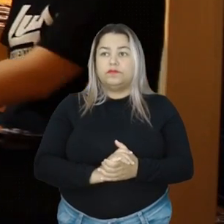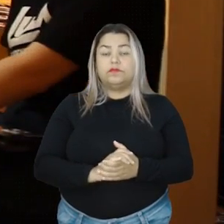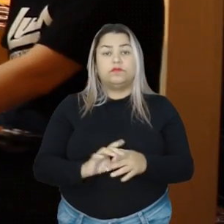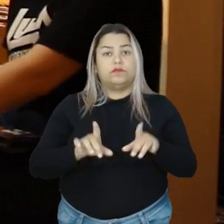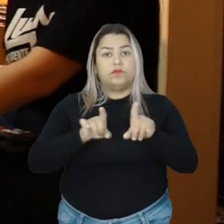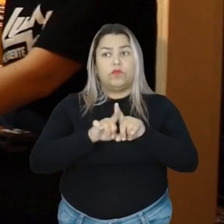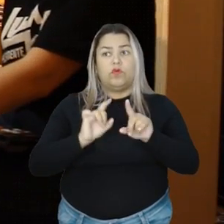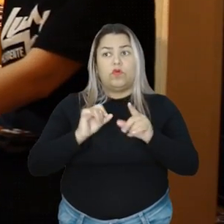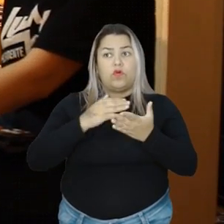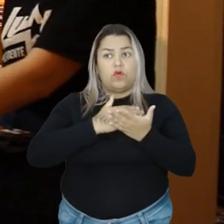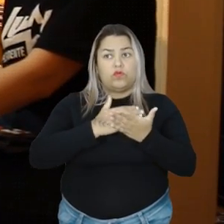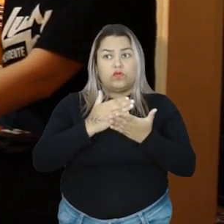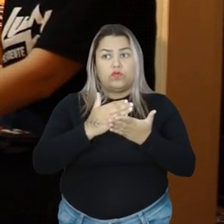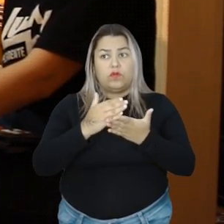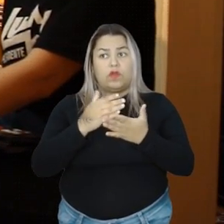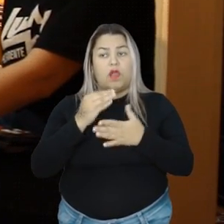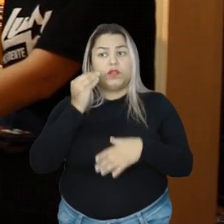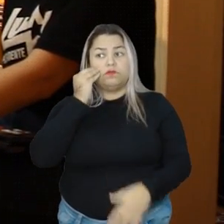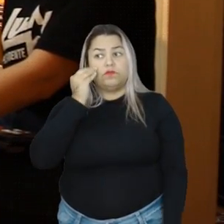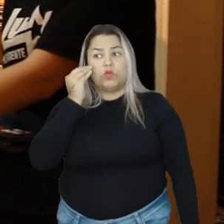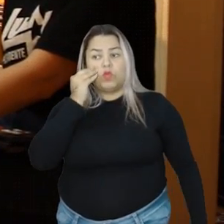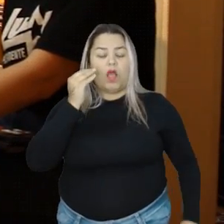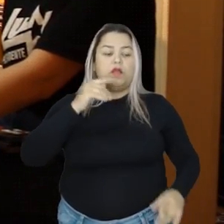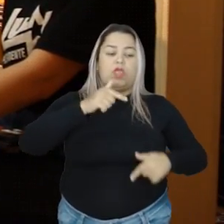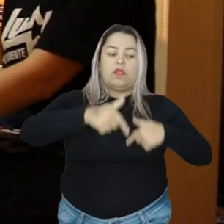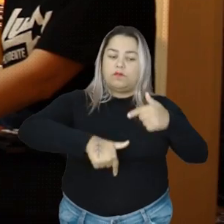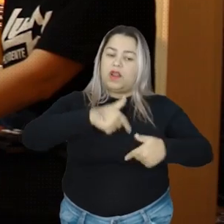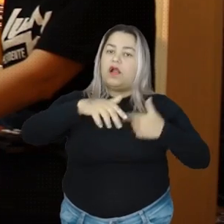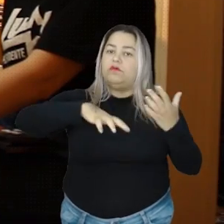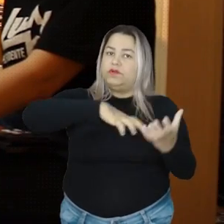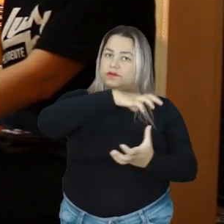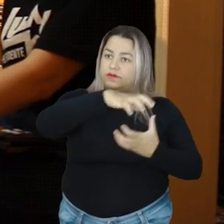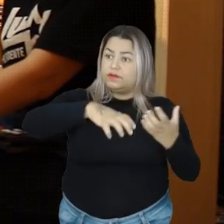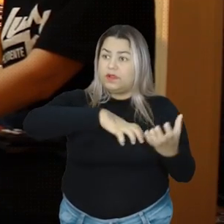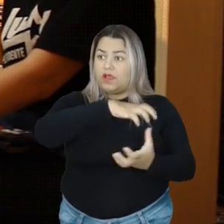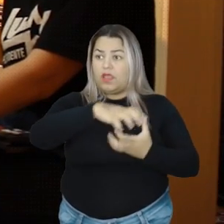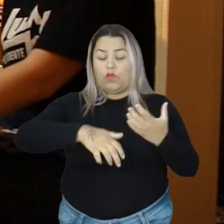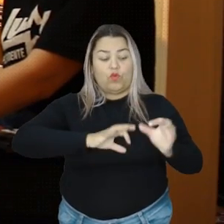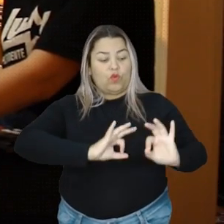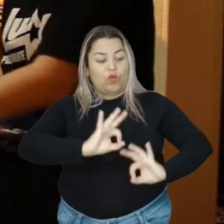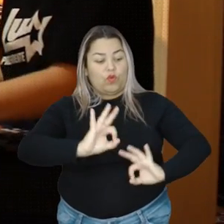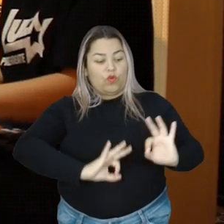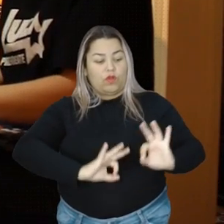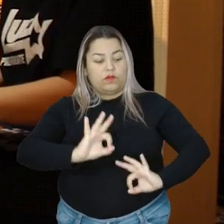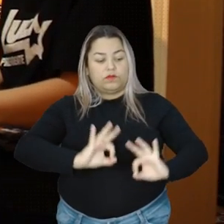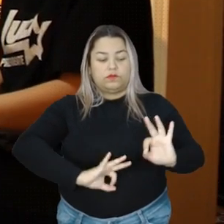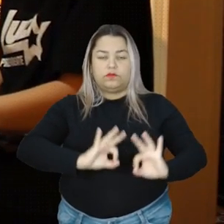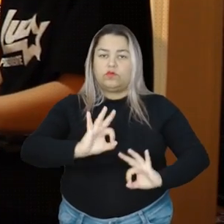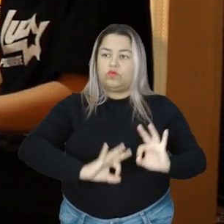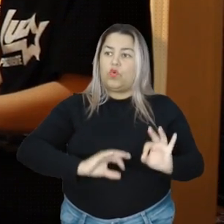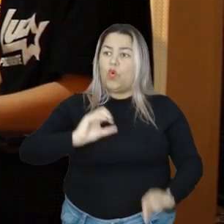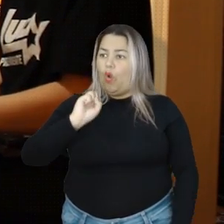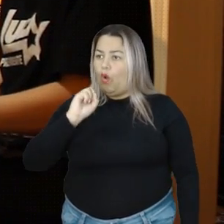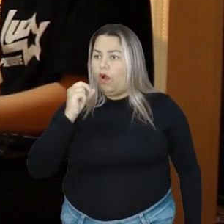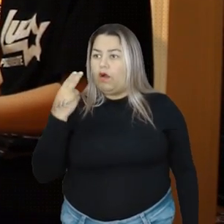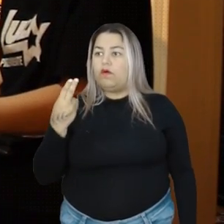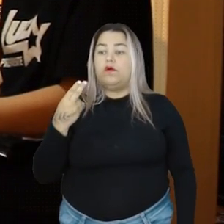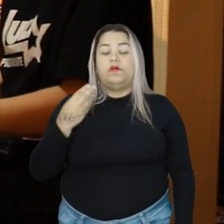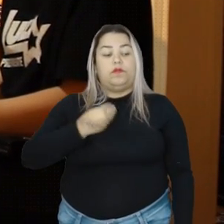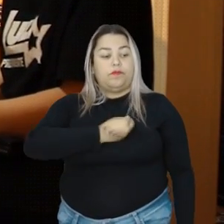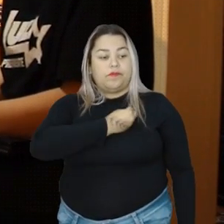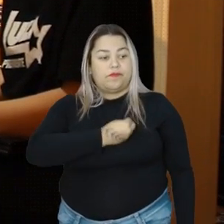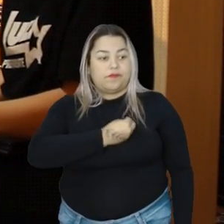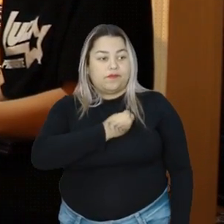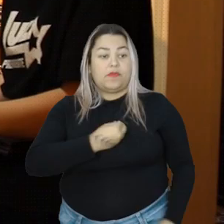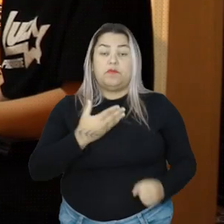isso, né, acabar com a greve. Mas nós tínhamos uma tal organização, ou tinha uma presença na